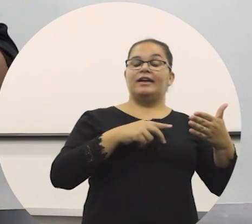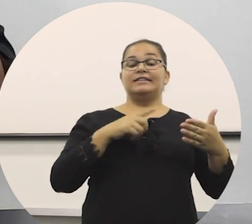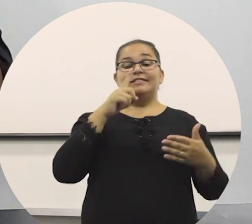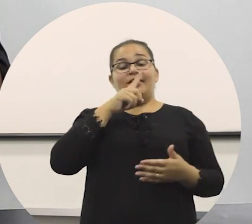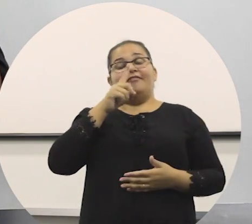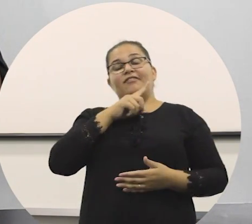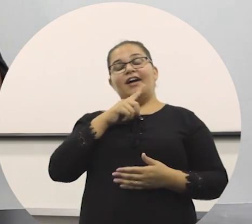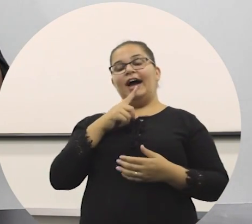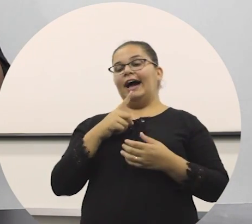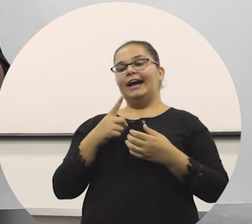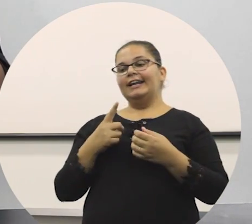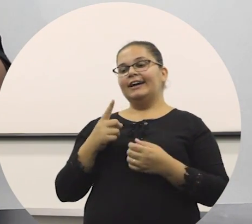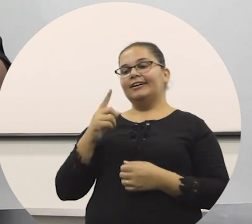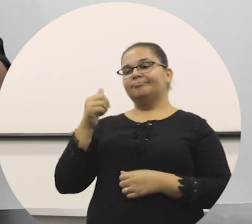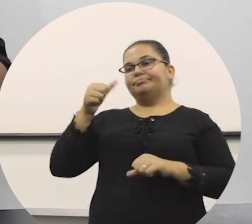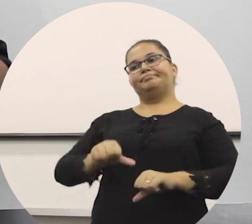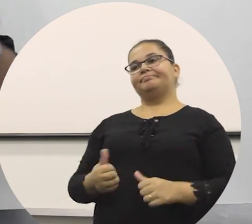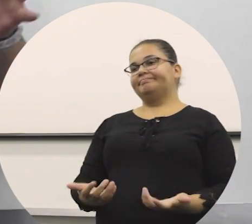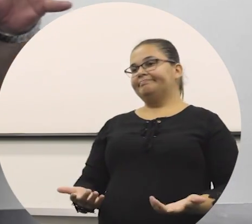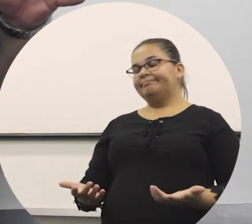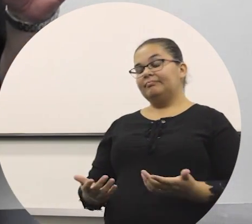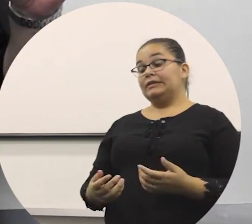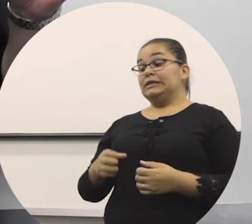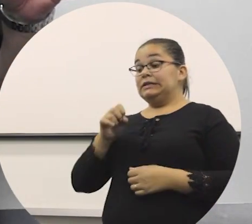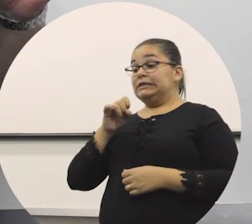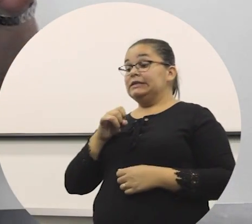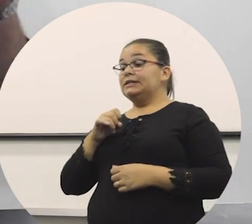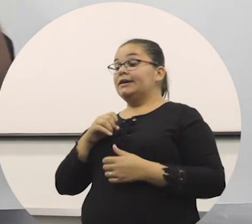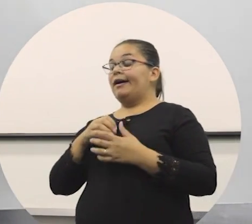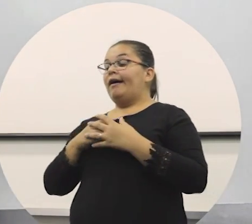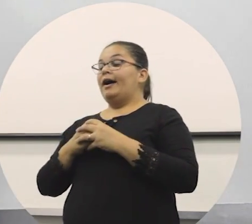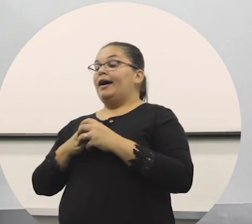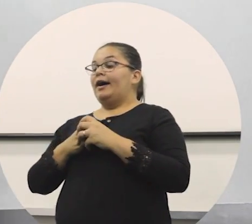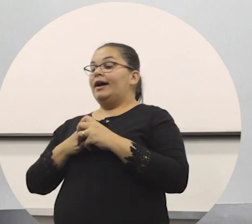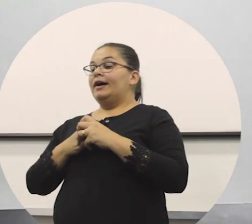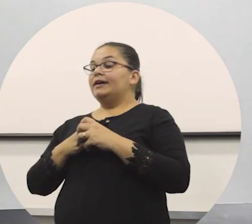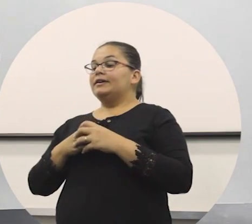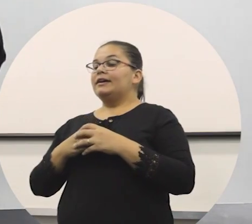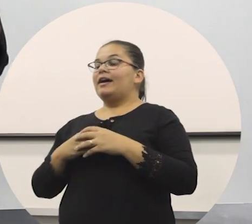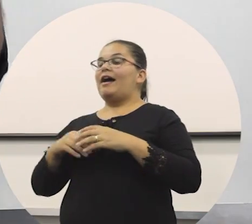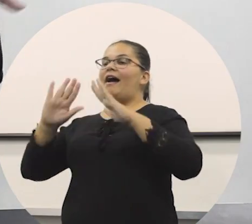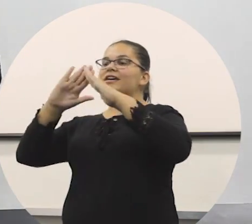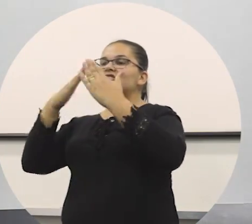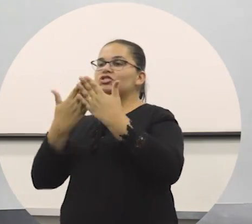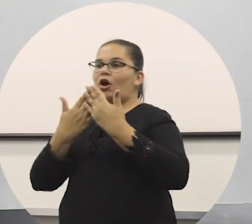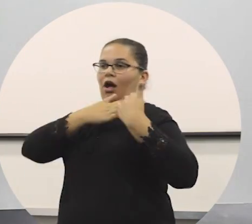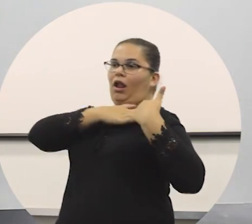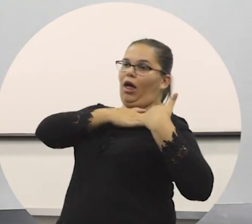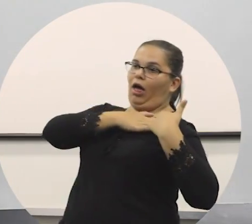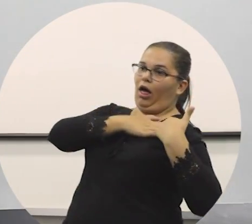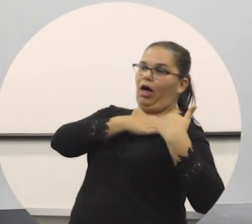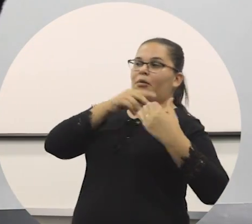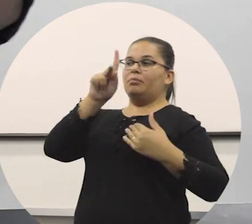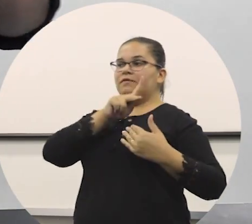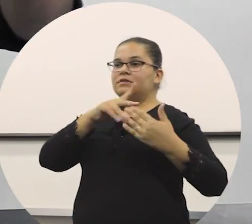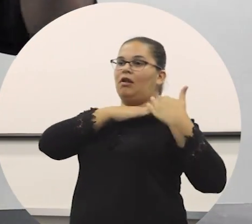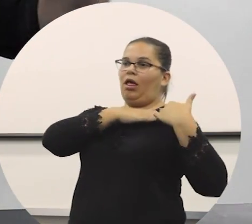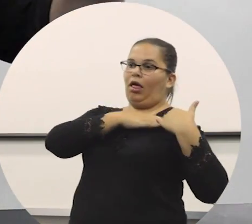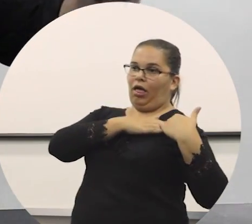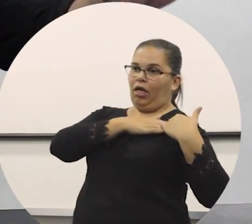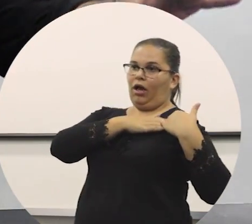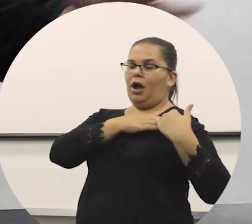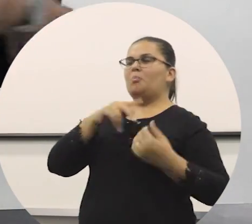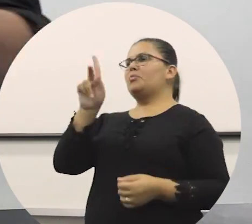processo de aprendizado da língua, né? Na verdade, fica só a cargo da escola, né? Então, os professores não